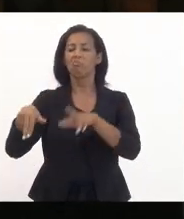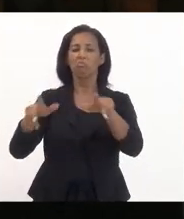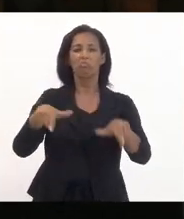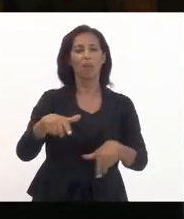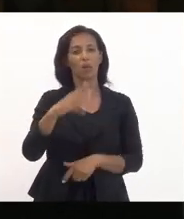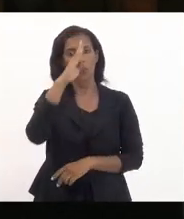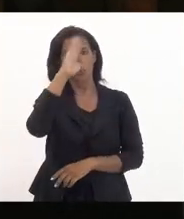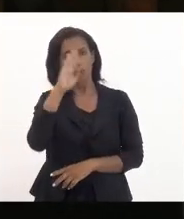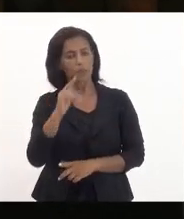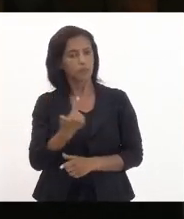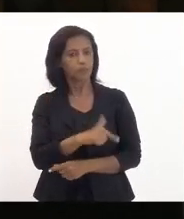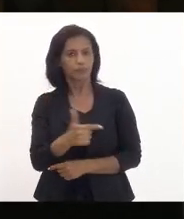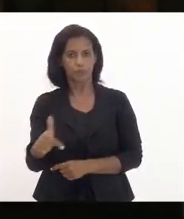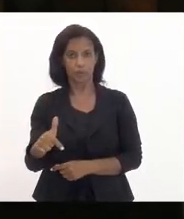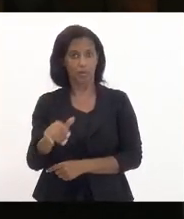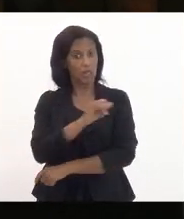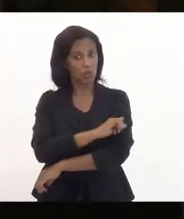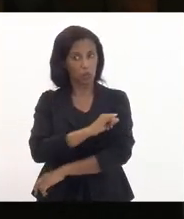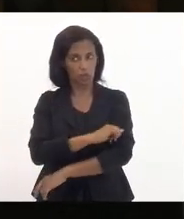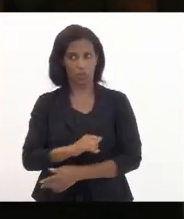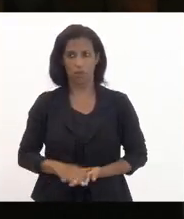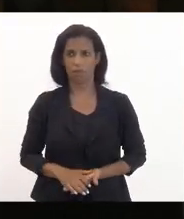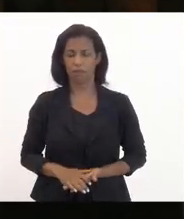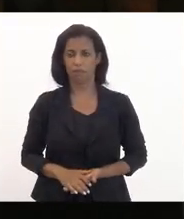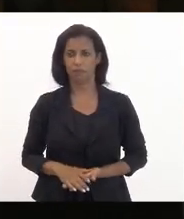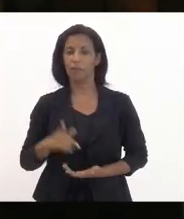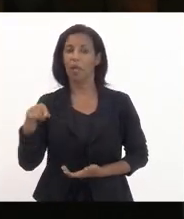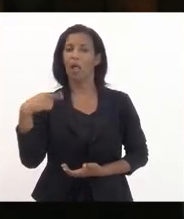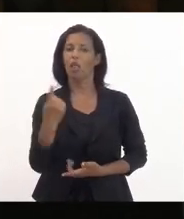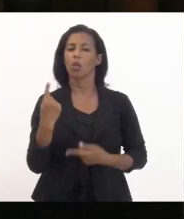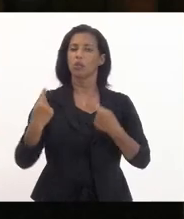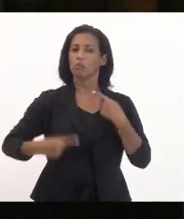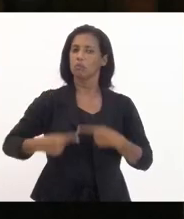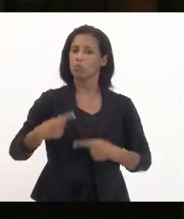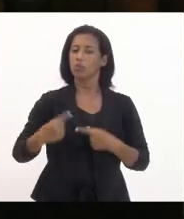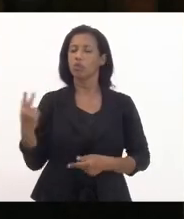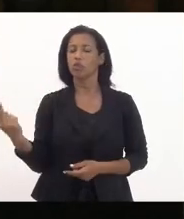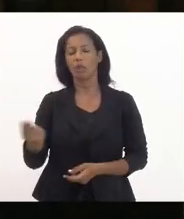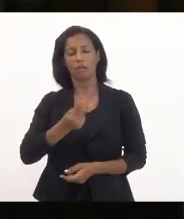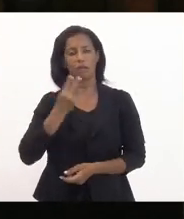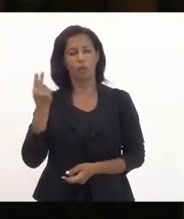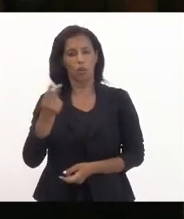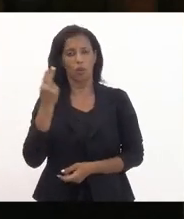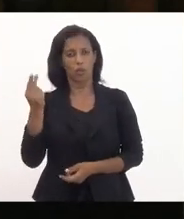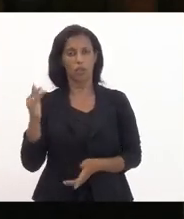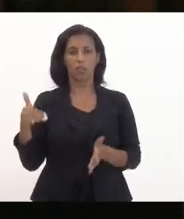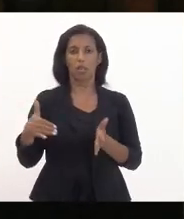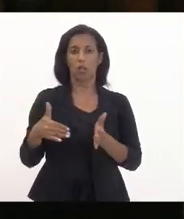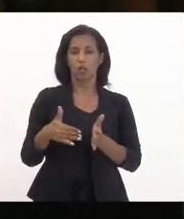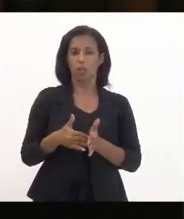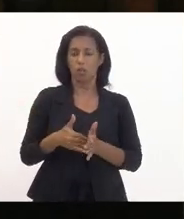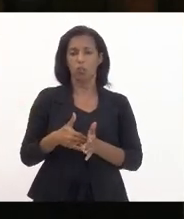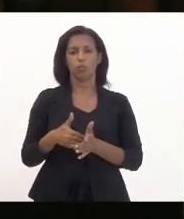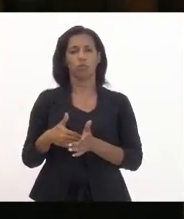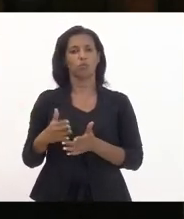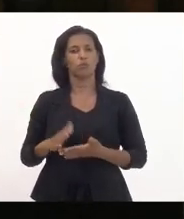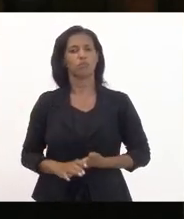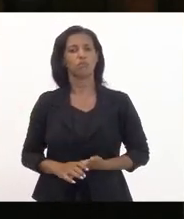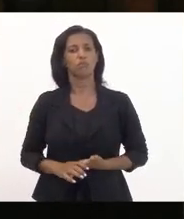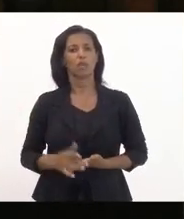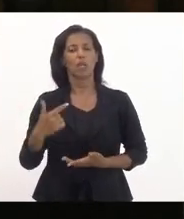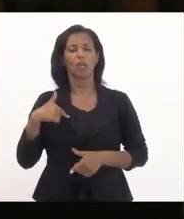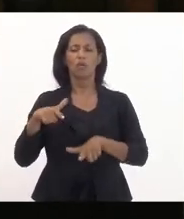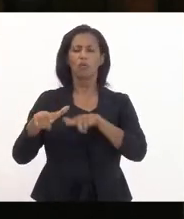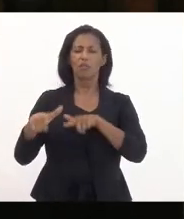seja no Brasil e no Rio de Janeiro. A nossa polícia é uma polícia valorosa, a nossa última fronteira com o caos. Eu vou